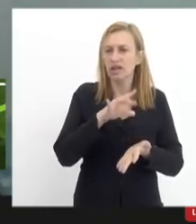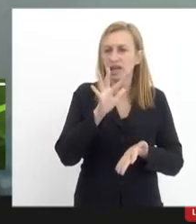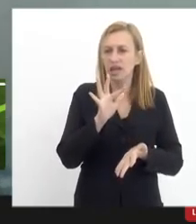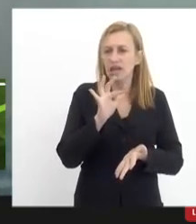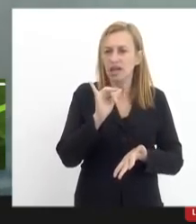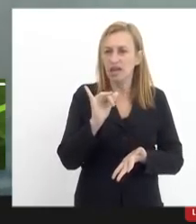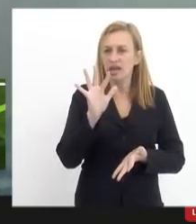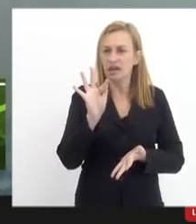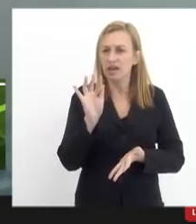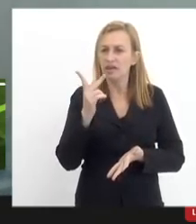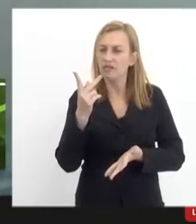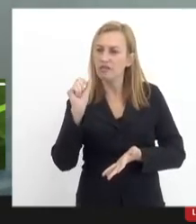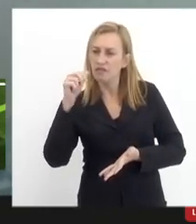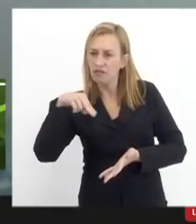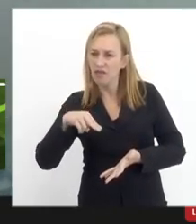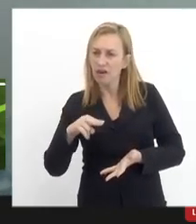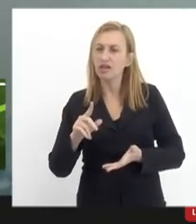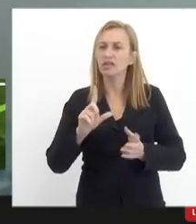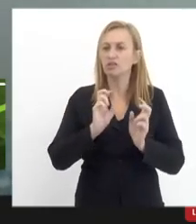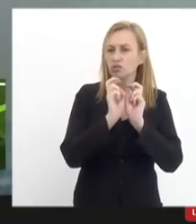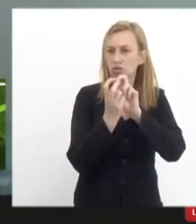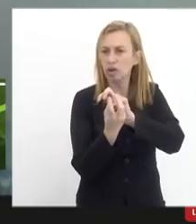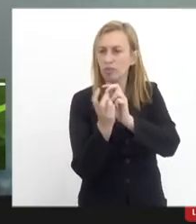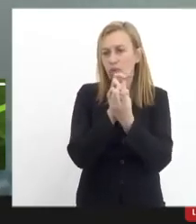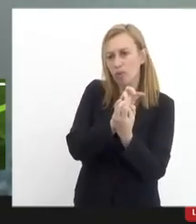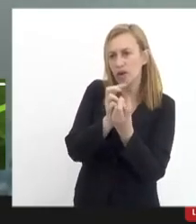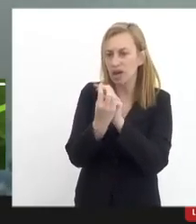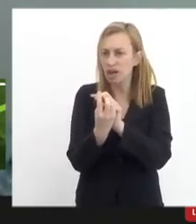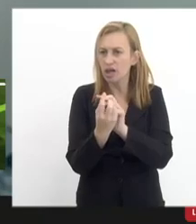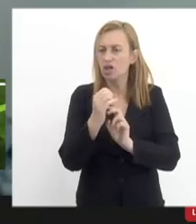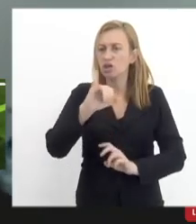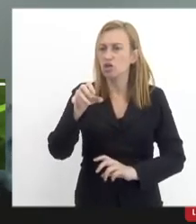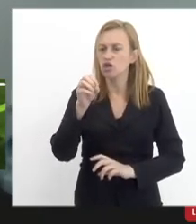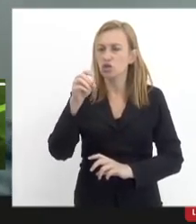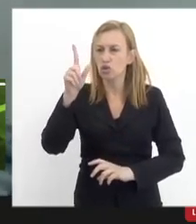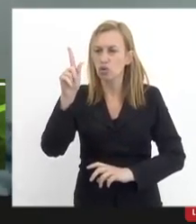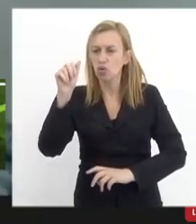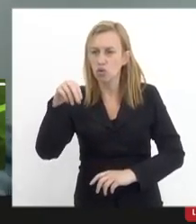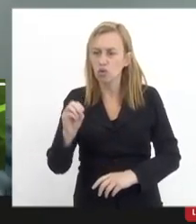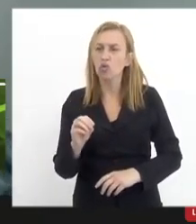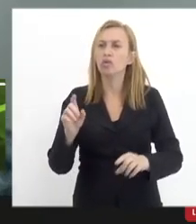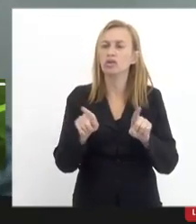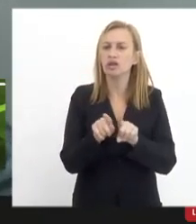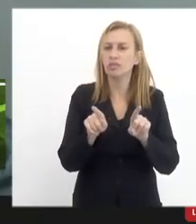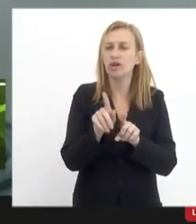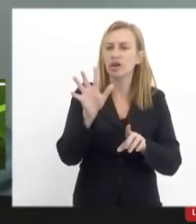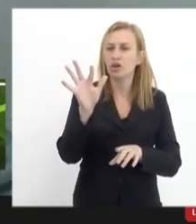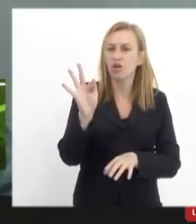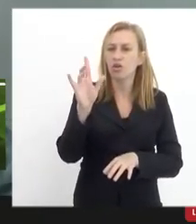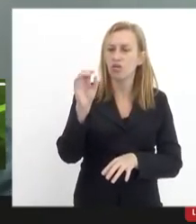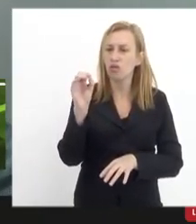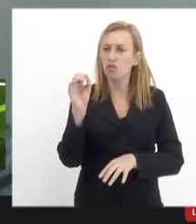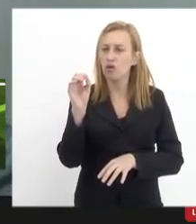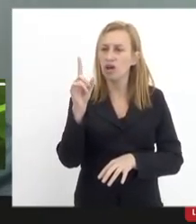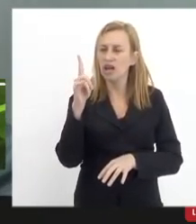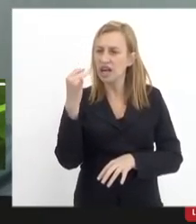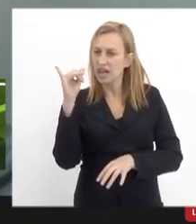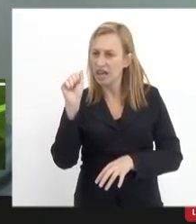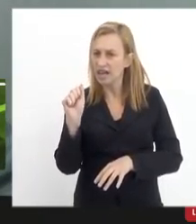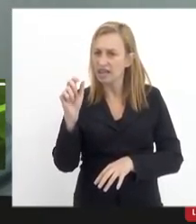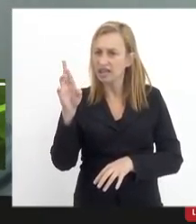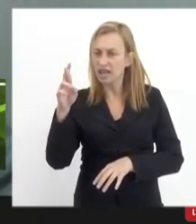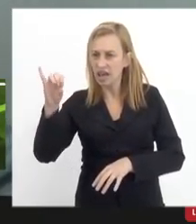teria o jongo, a capoeira, a Folia de Reis, agora em agosto, na Câmara